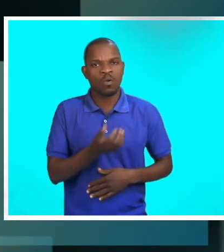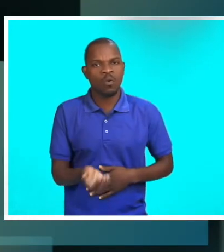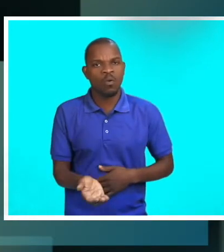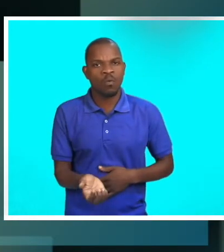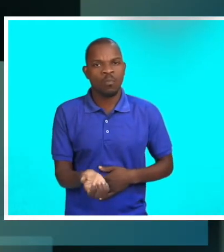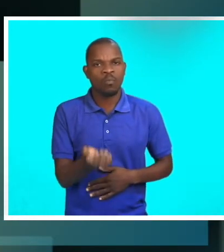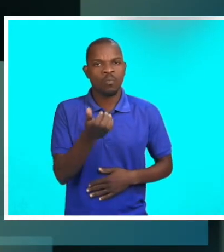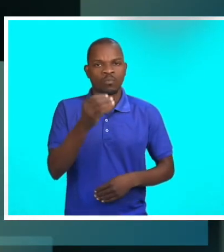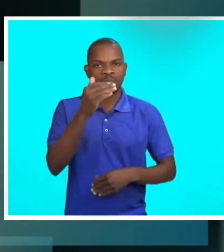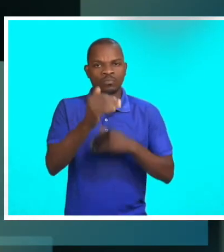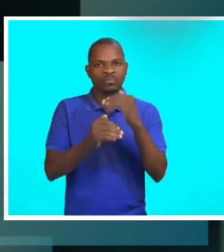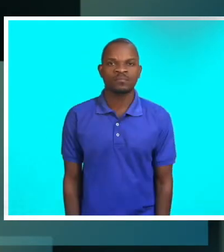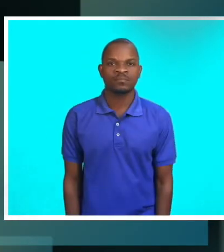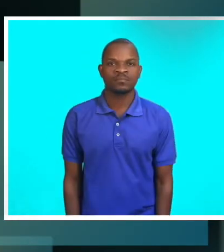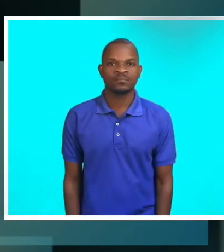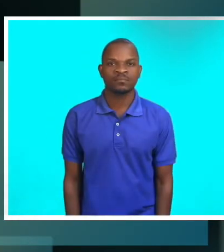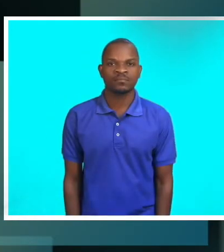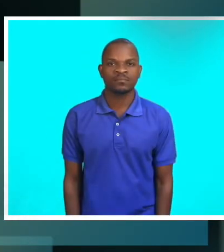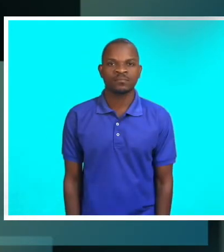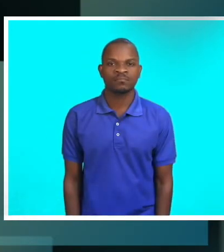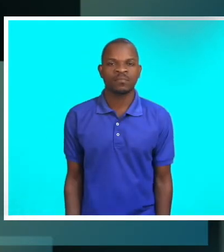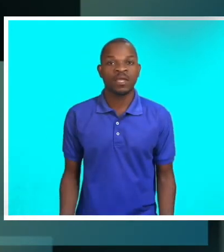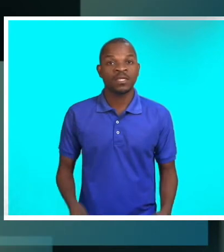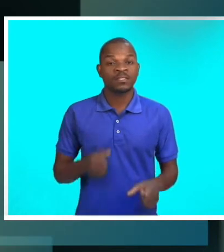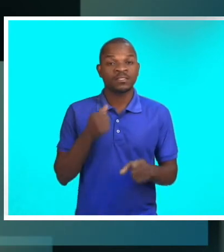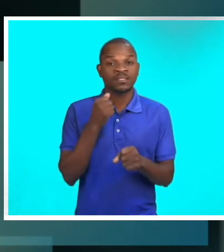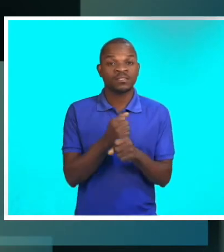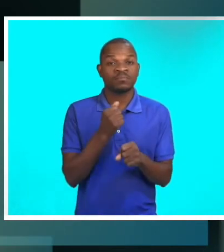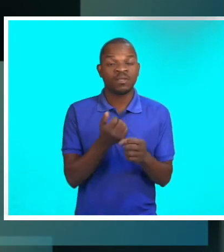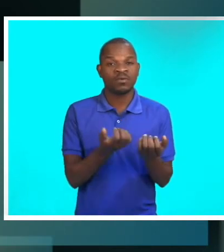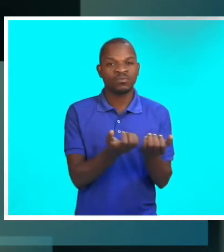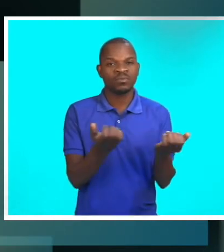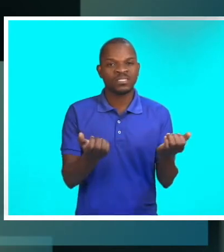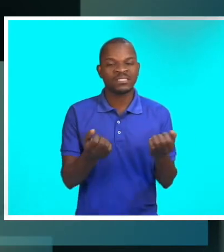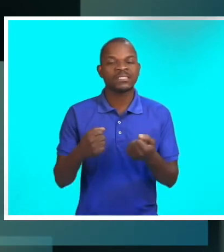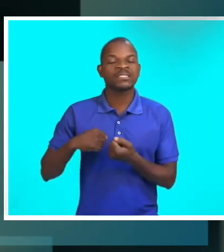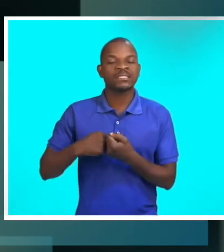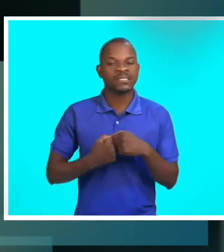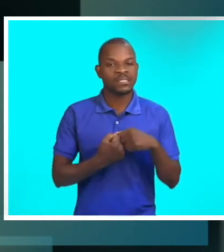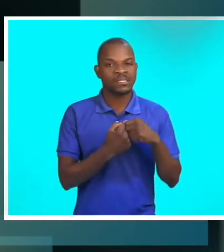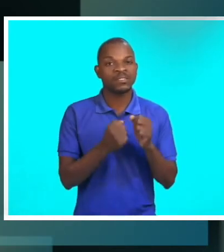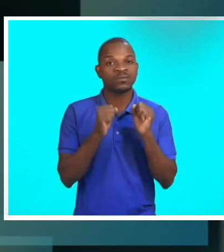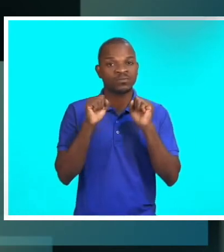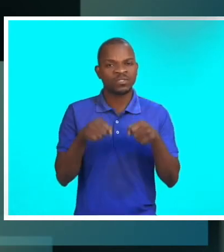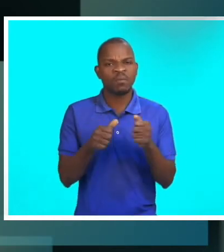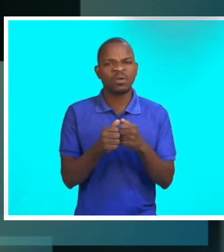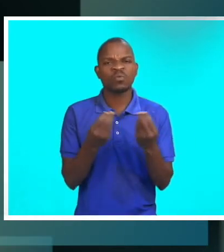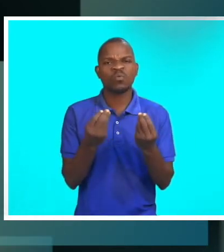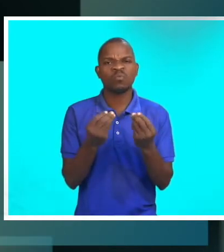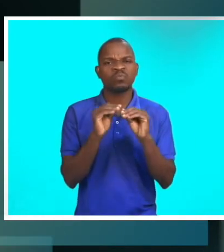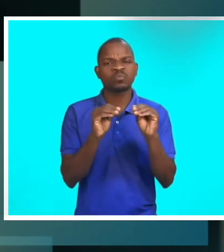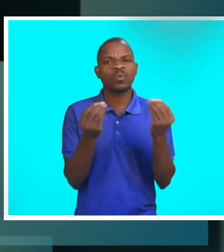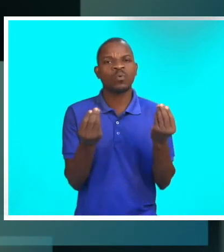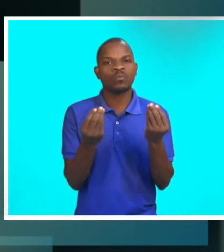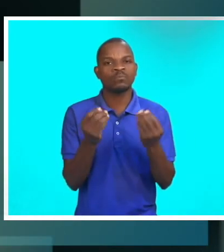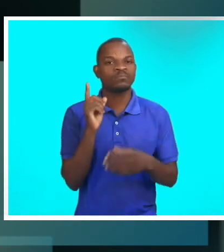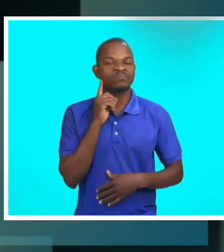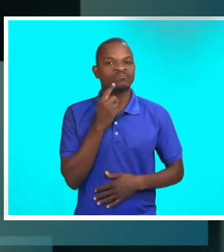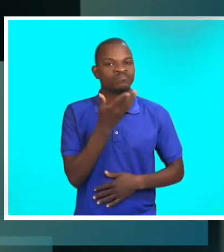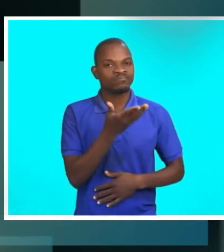desenvolvendo a habilidade. Trabalhar com crianças é um desafio. E, Canto, como é que tem andado pelo trabalho? Trabalhar com